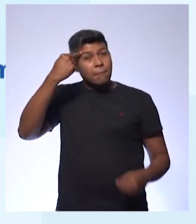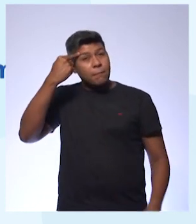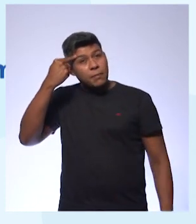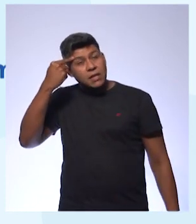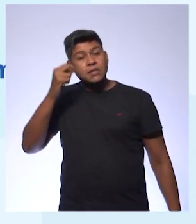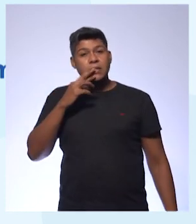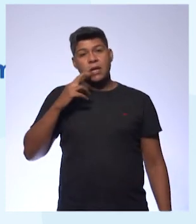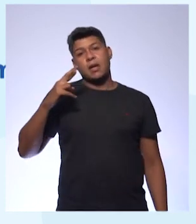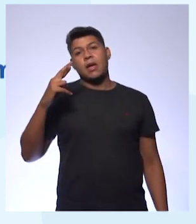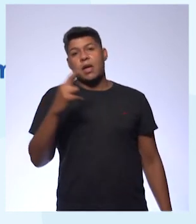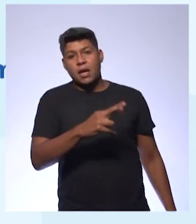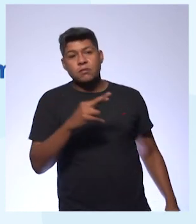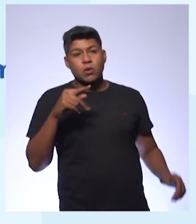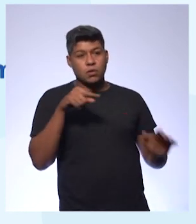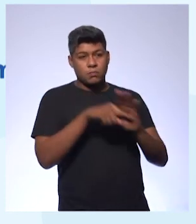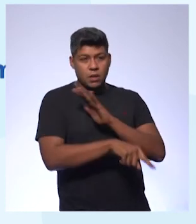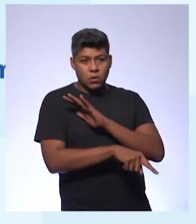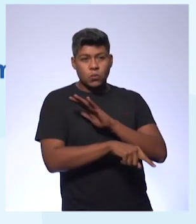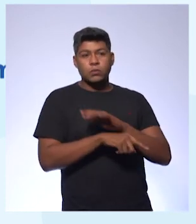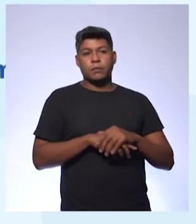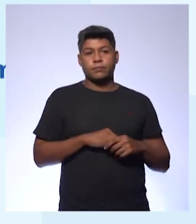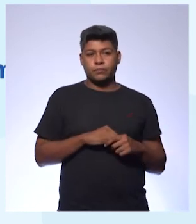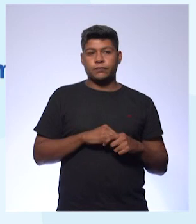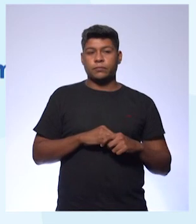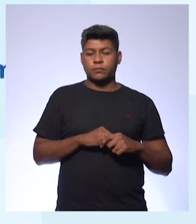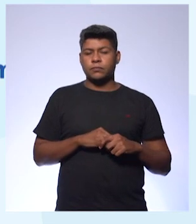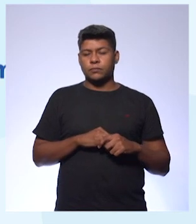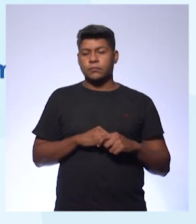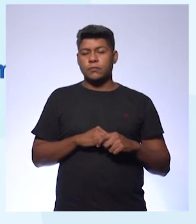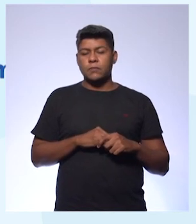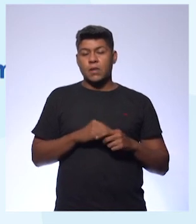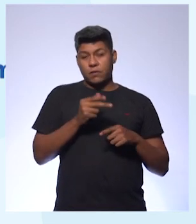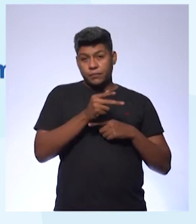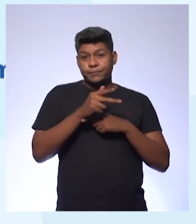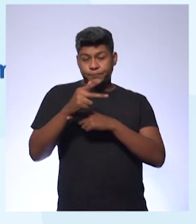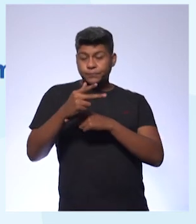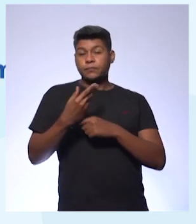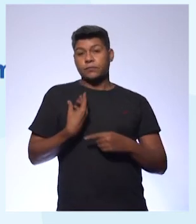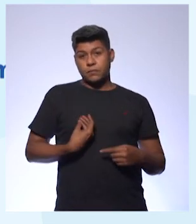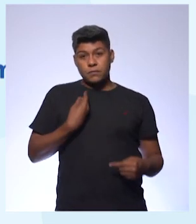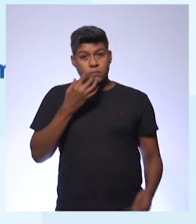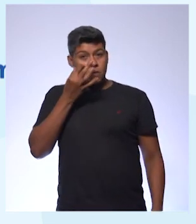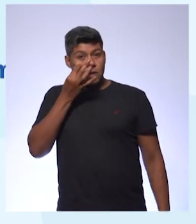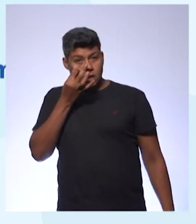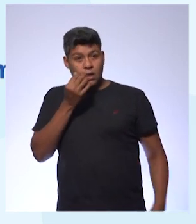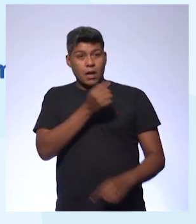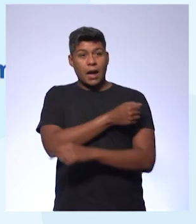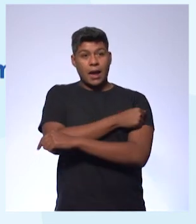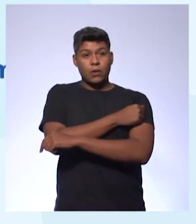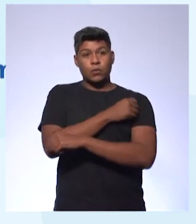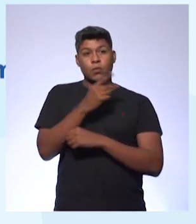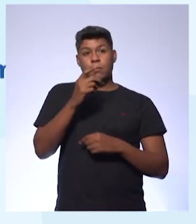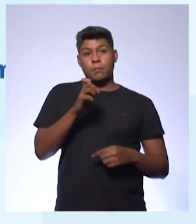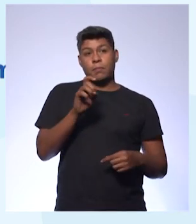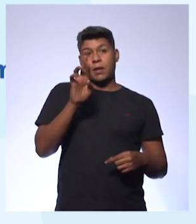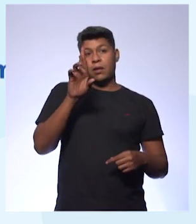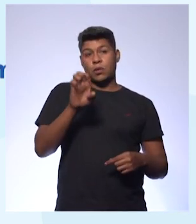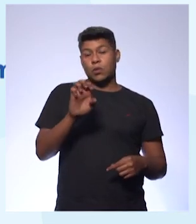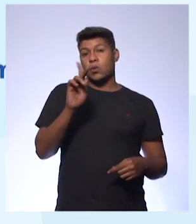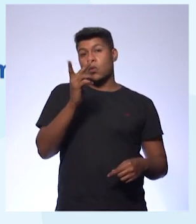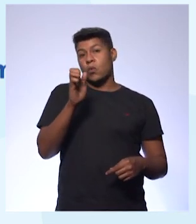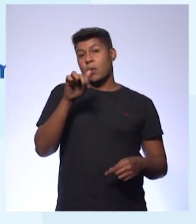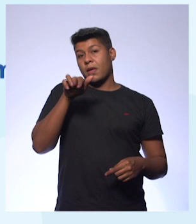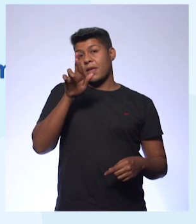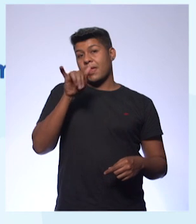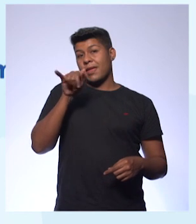na resposta à pergunta da acolhida. O videocast que a gente vai assistir é do aluno Pedro Henrique de Carvalho.